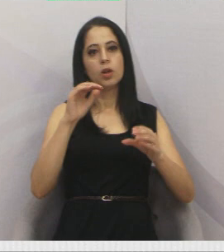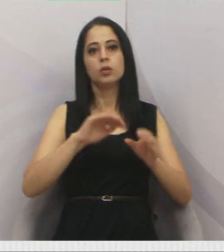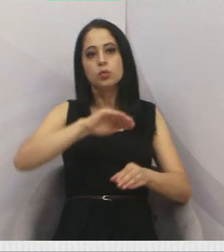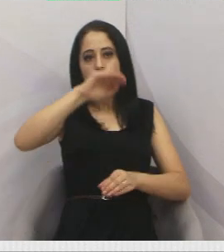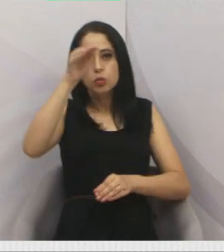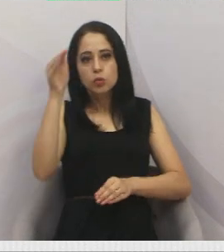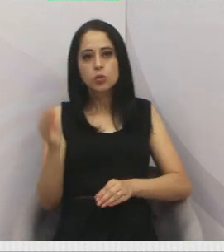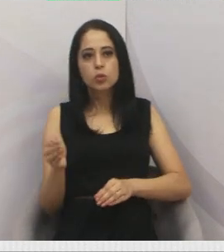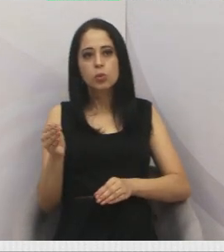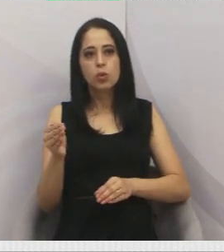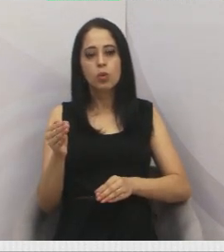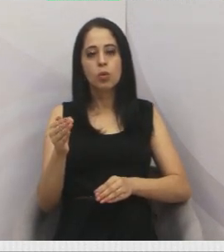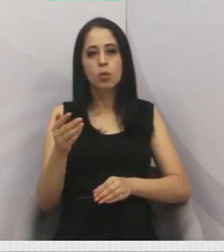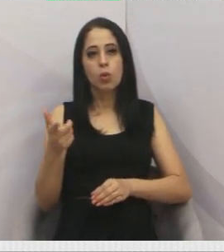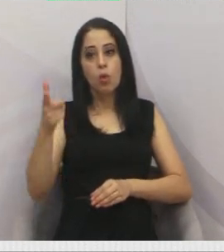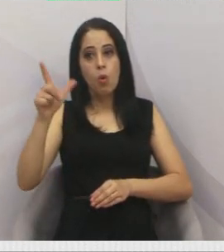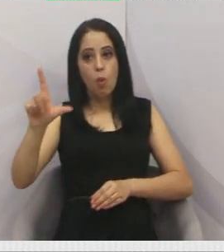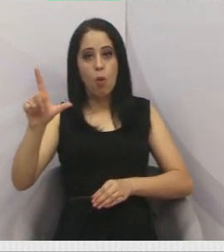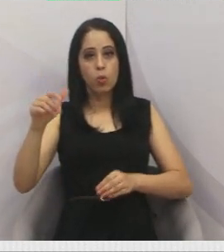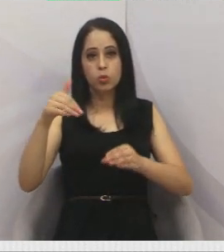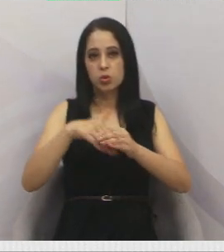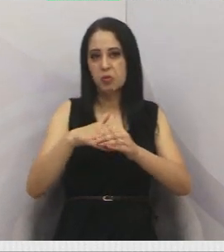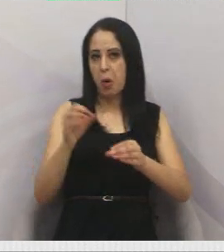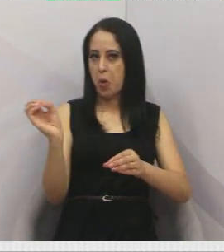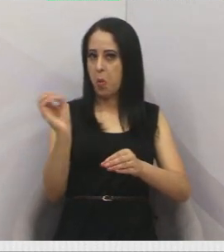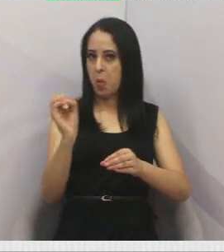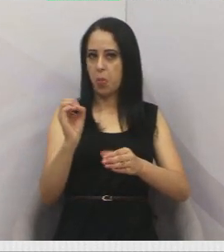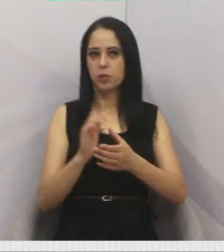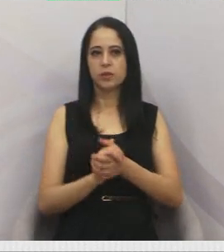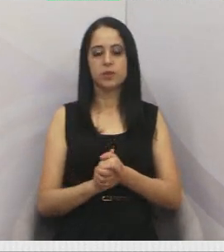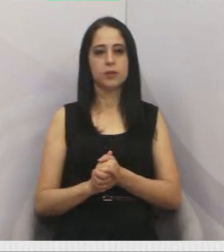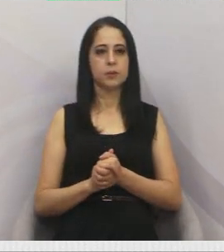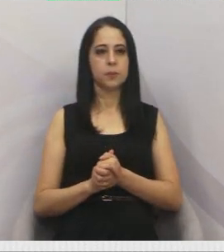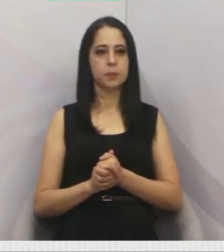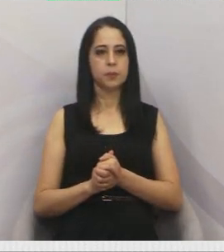Os demais votos em branco. Todos em branco, né? Isso. Tá. Voto 18.